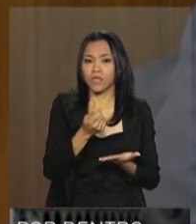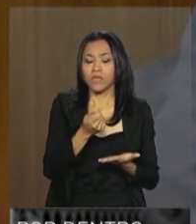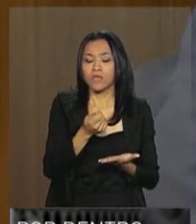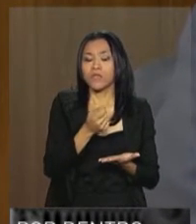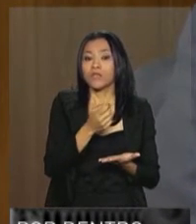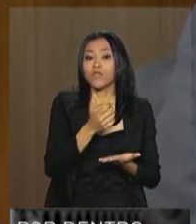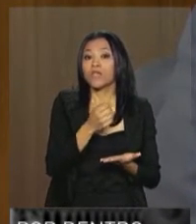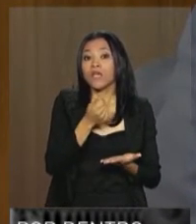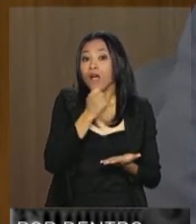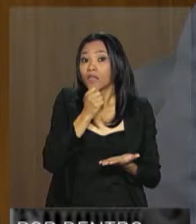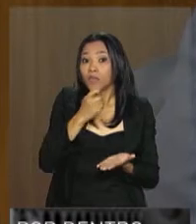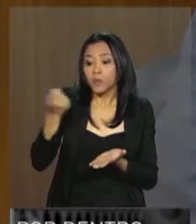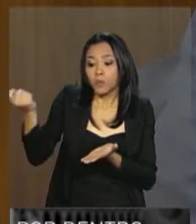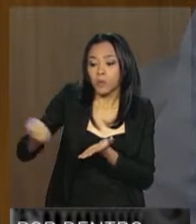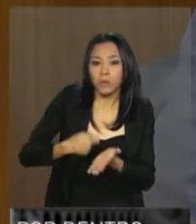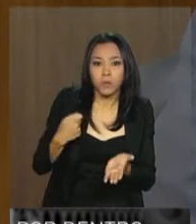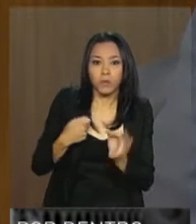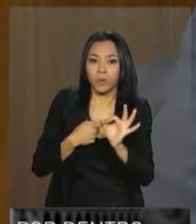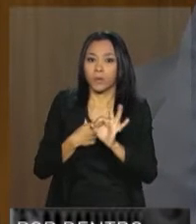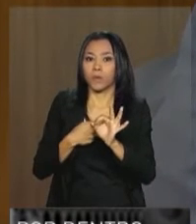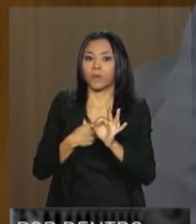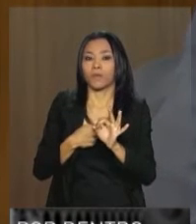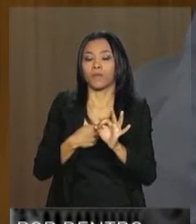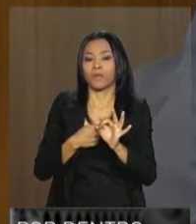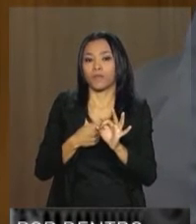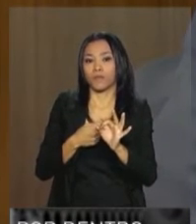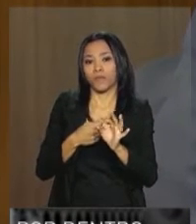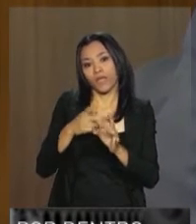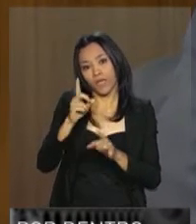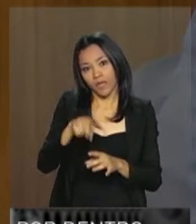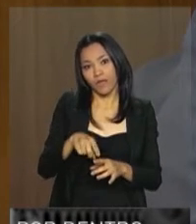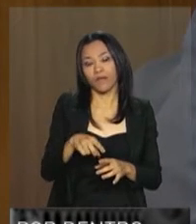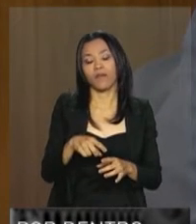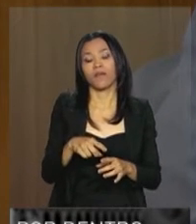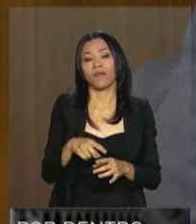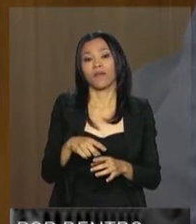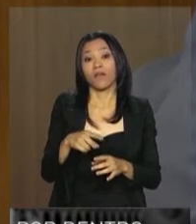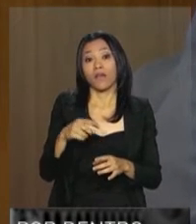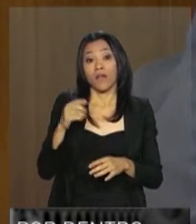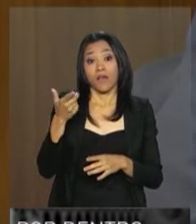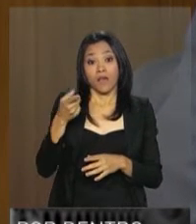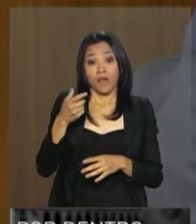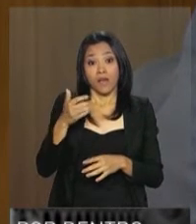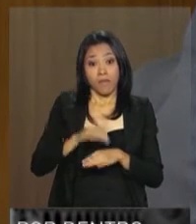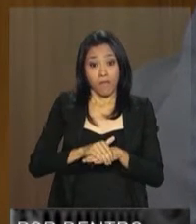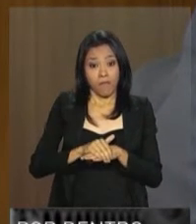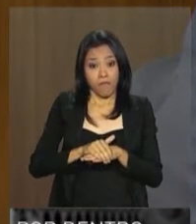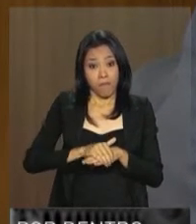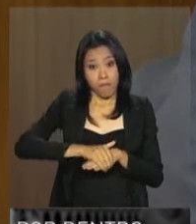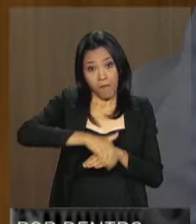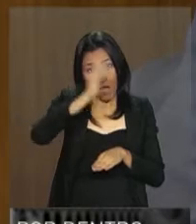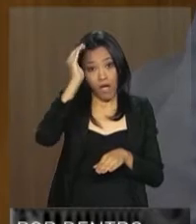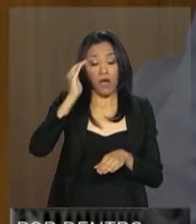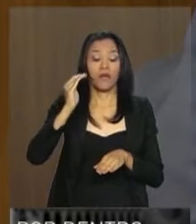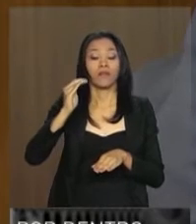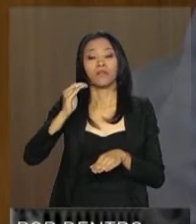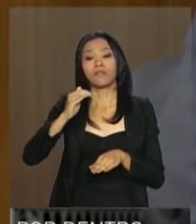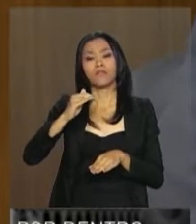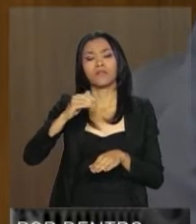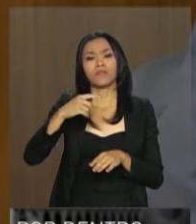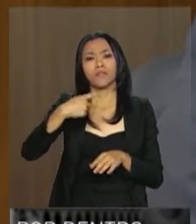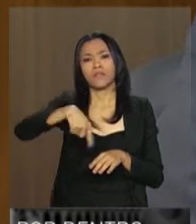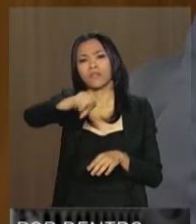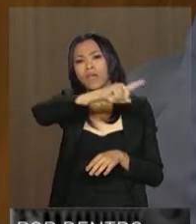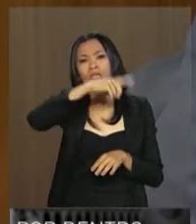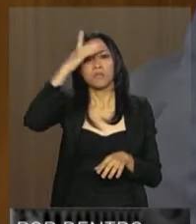contratos de trabalho formal e é maior em termos de população do